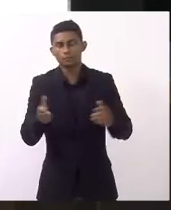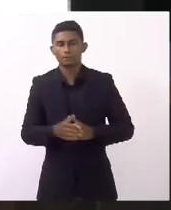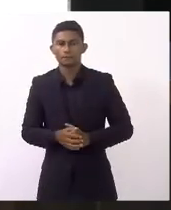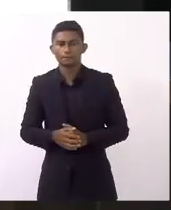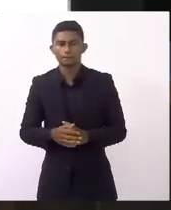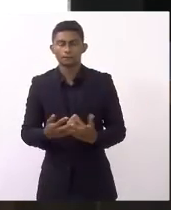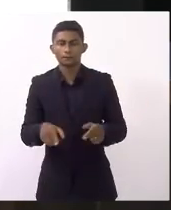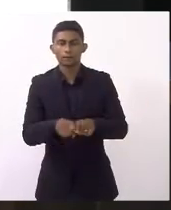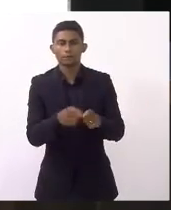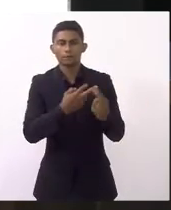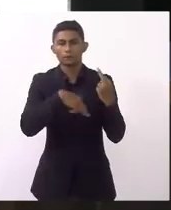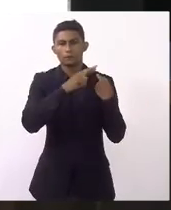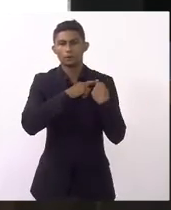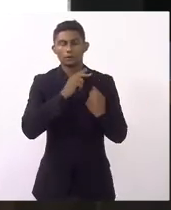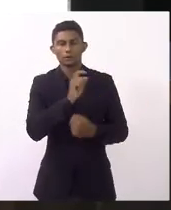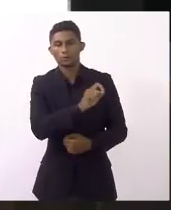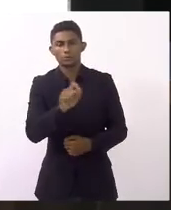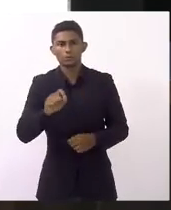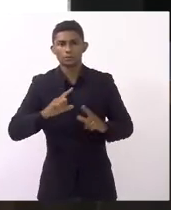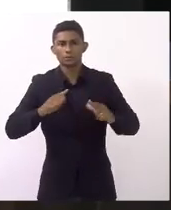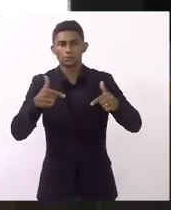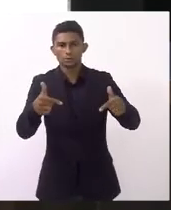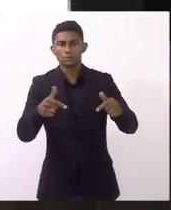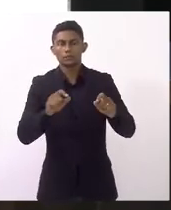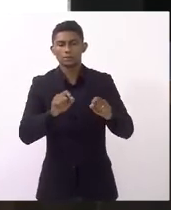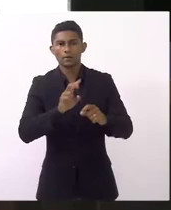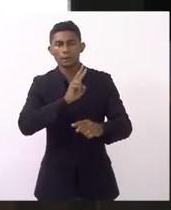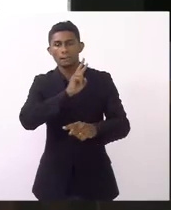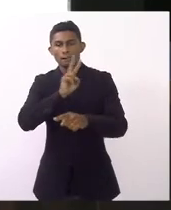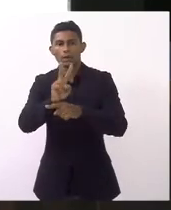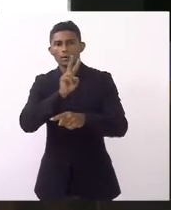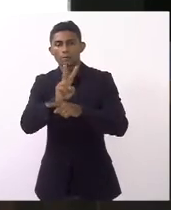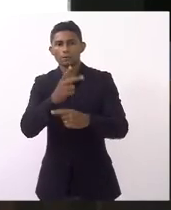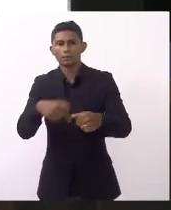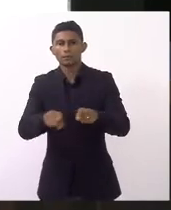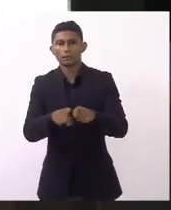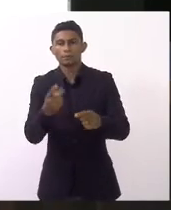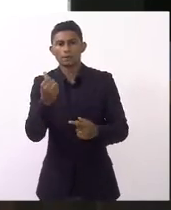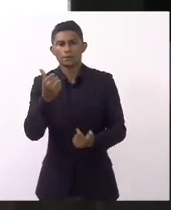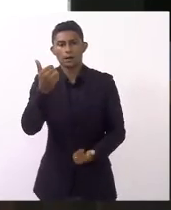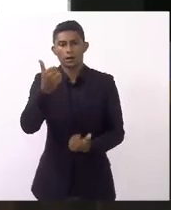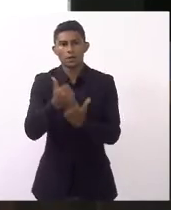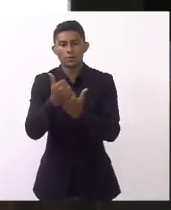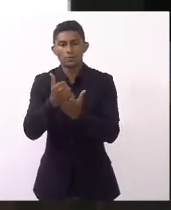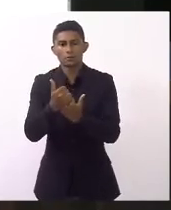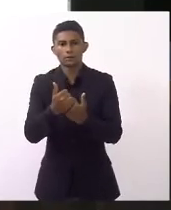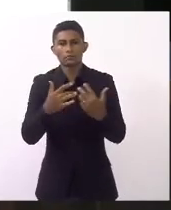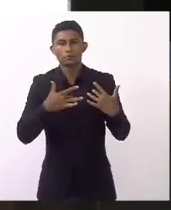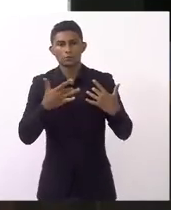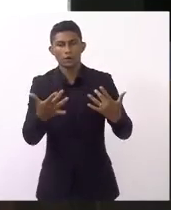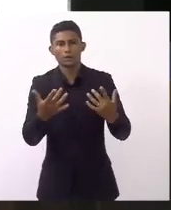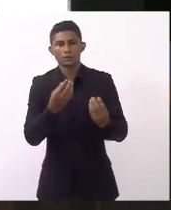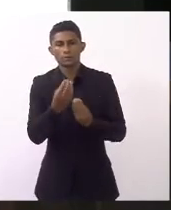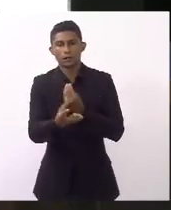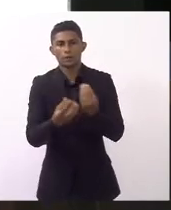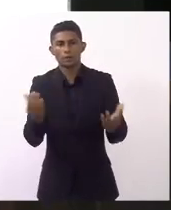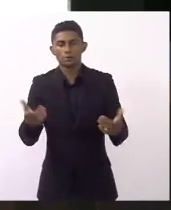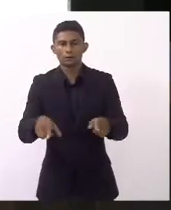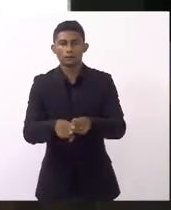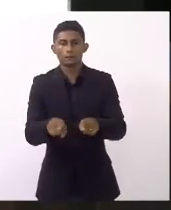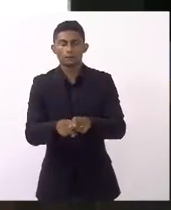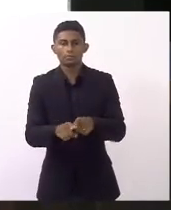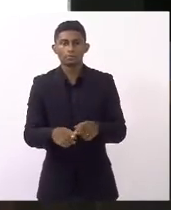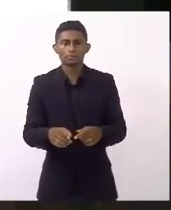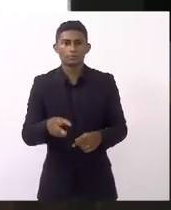também foi responsável pela prática de empréstimos e auxílios financeiros doações e em casos de